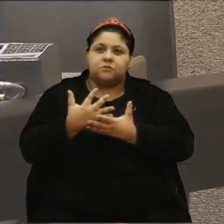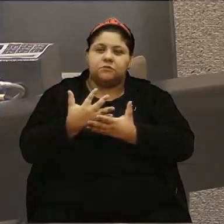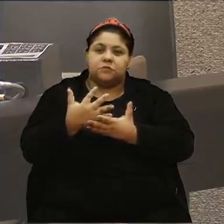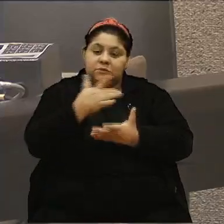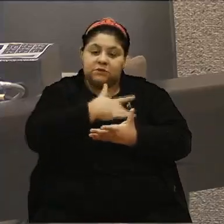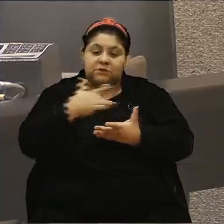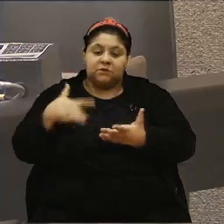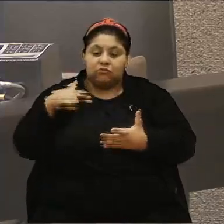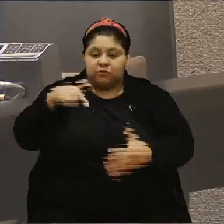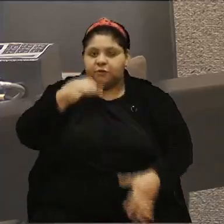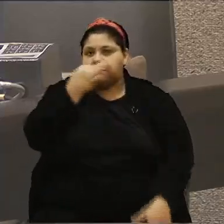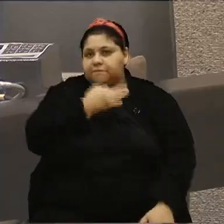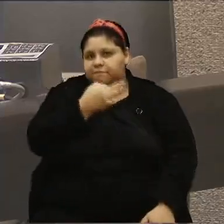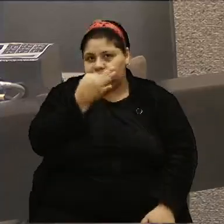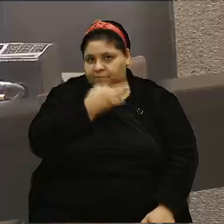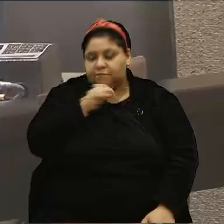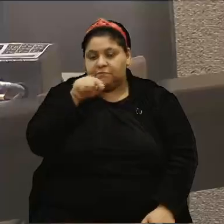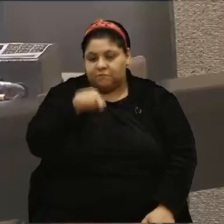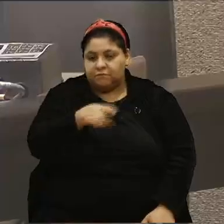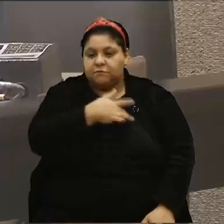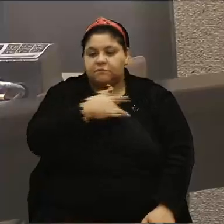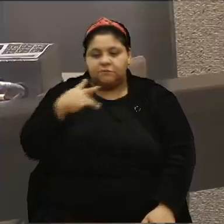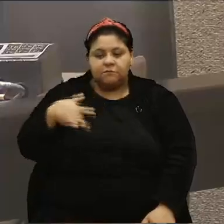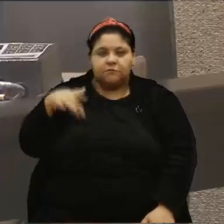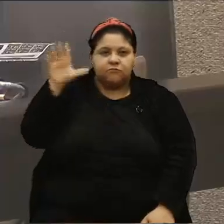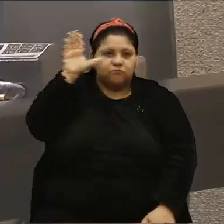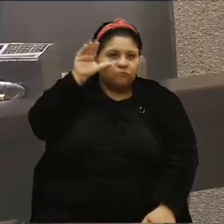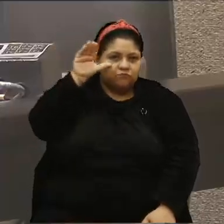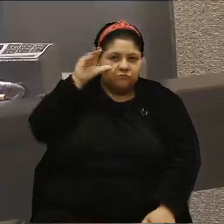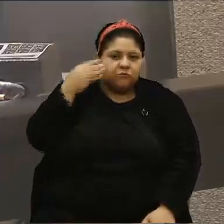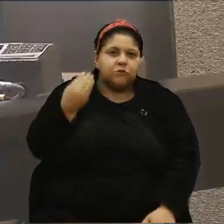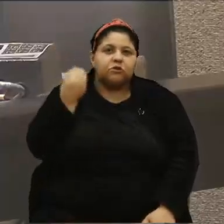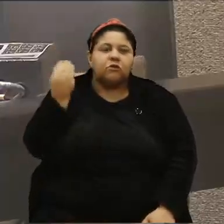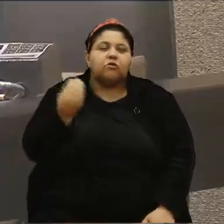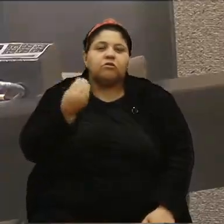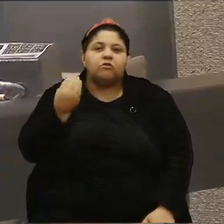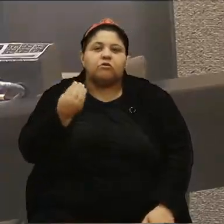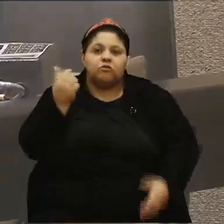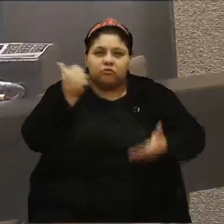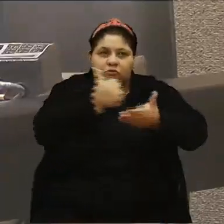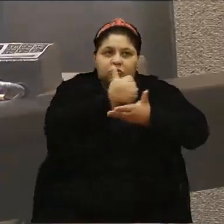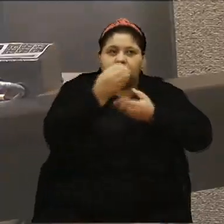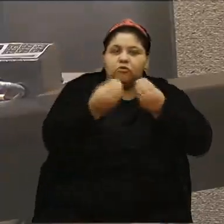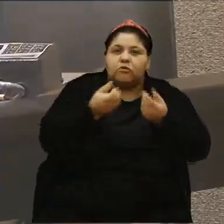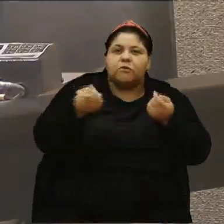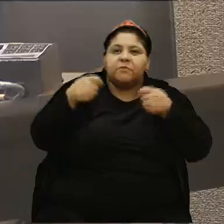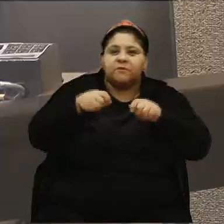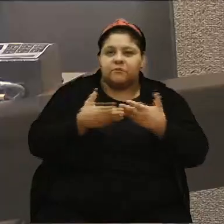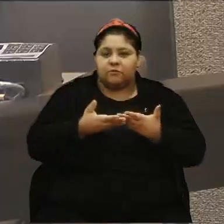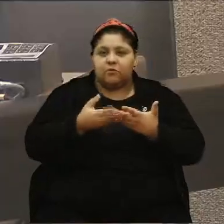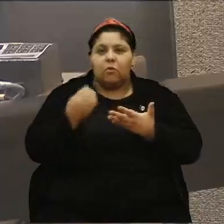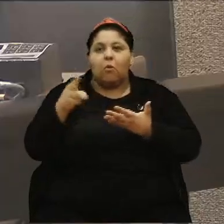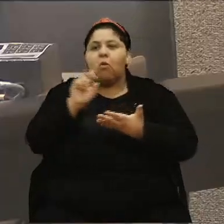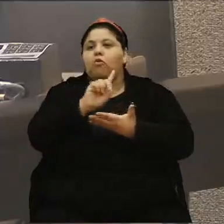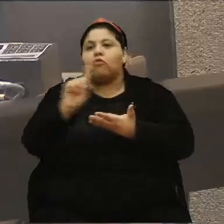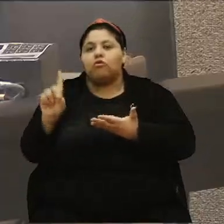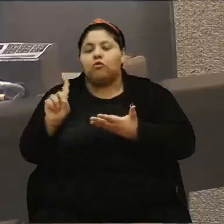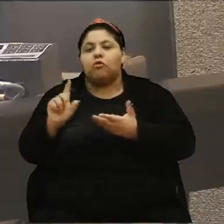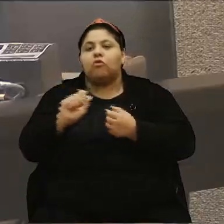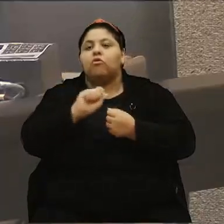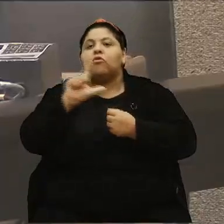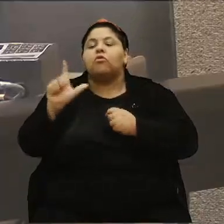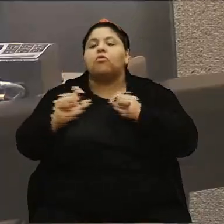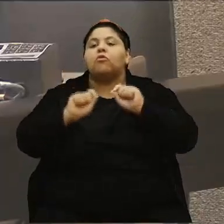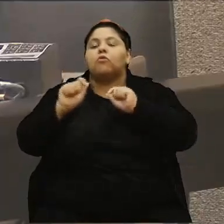no nosso município. Essa saúde está verificando realmente lá na base o que precisa ou não? Quais